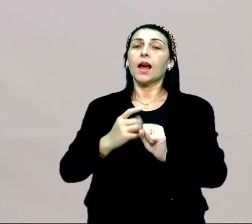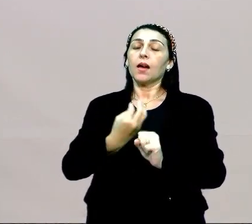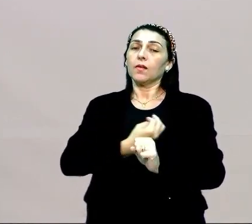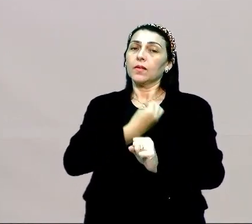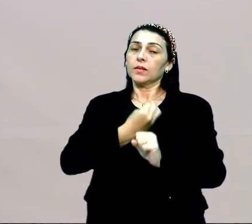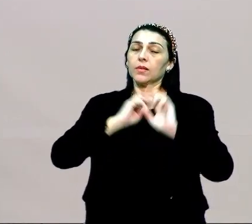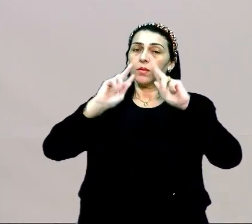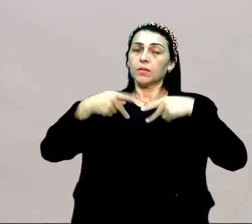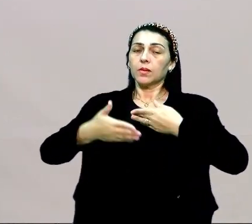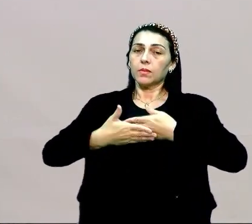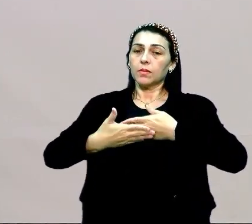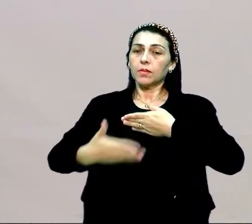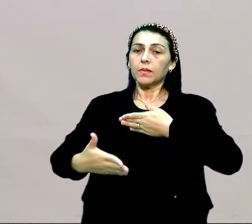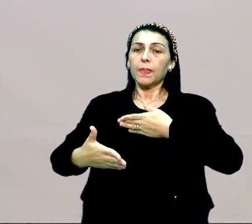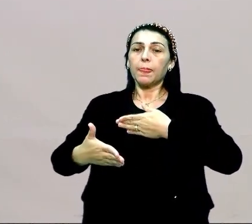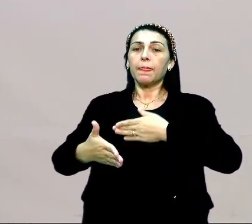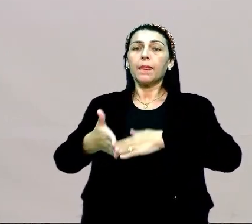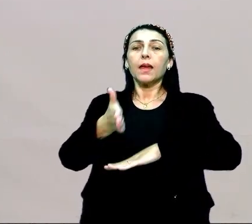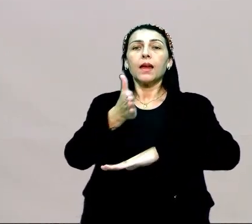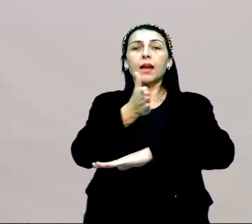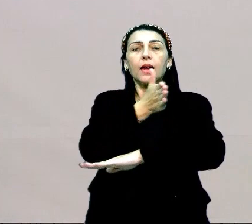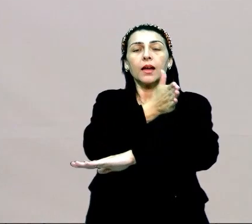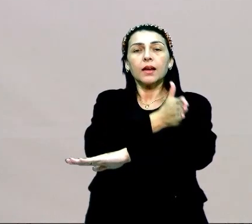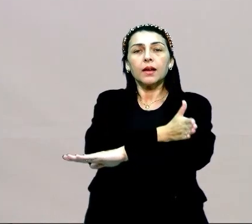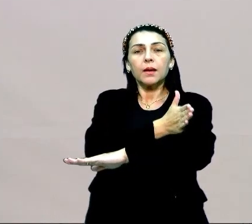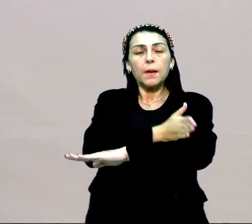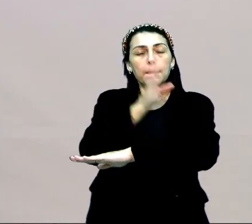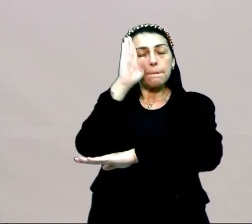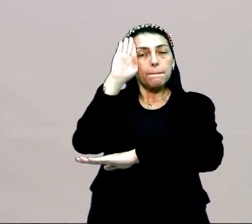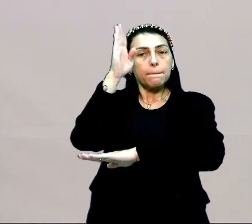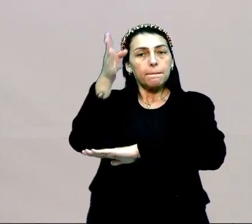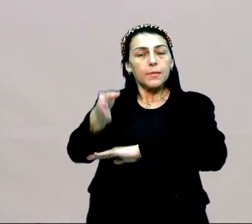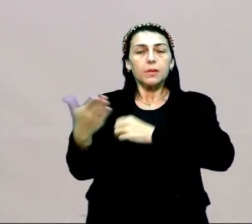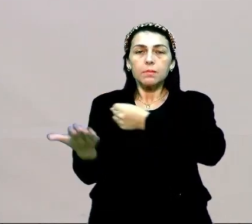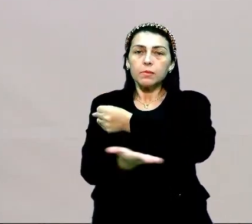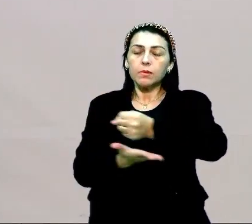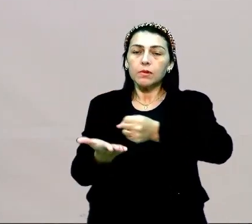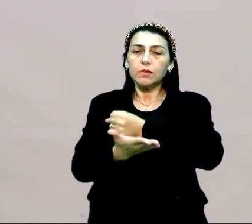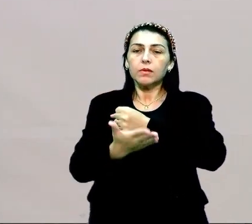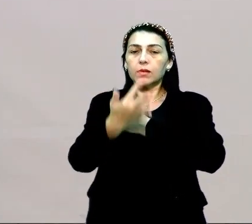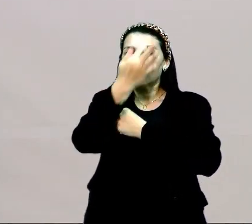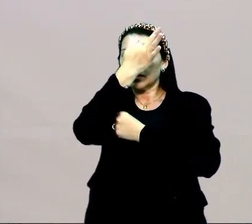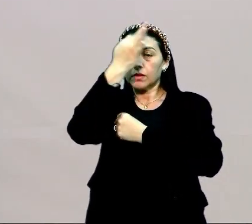humana a partir da antiguidade, principalmente